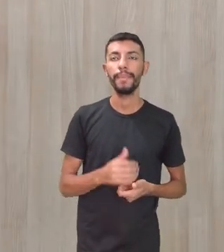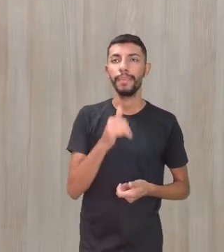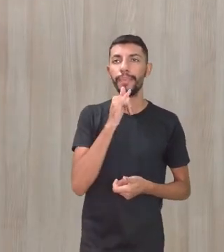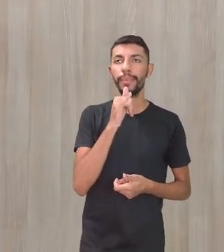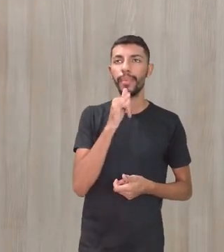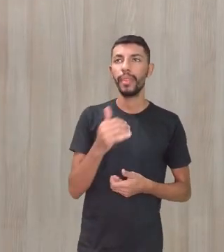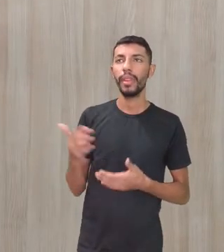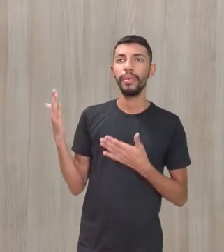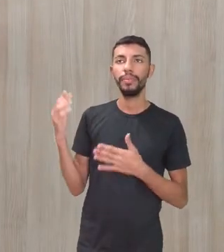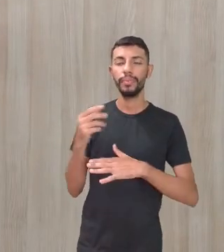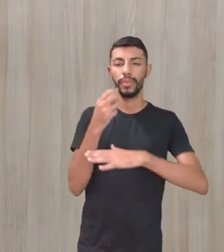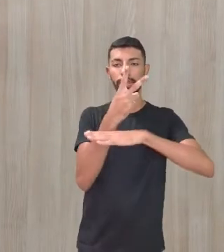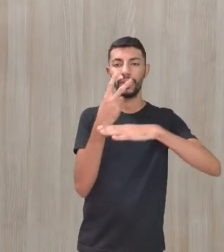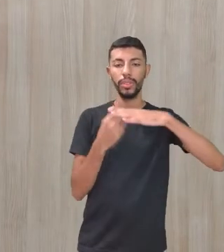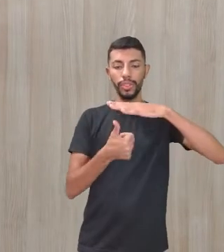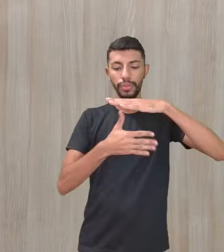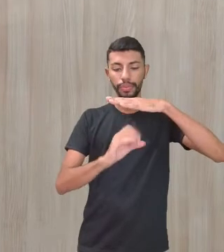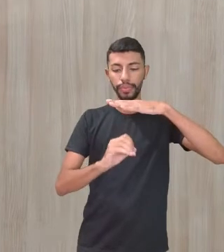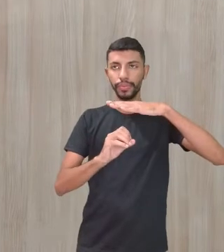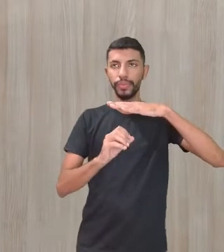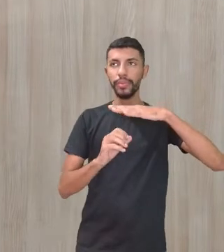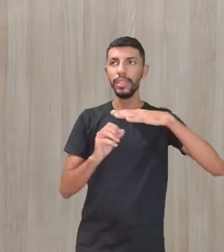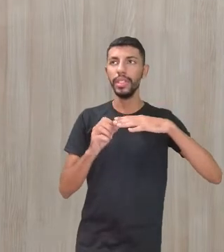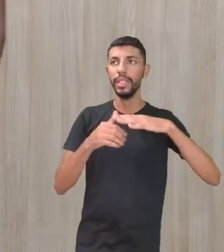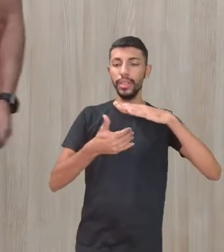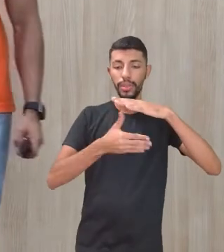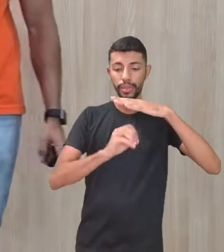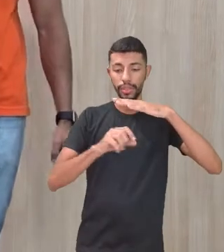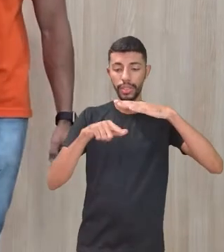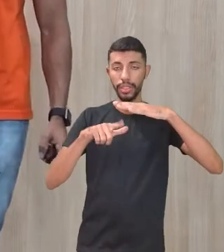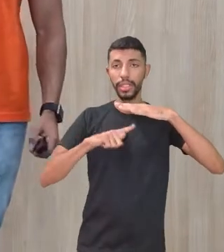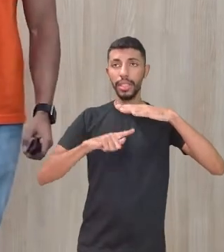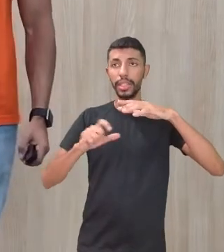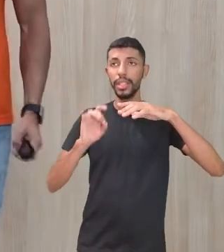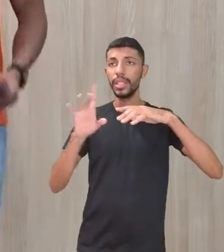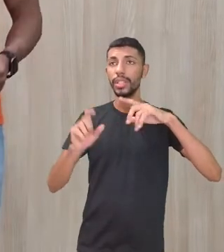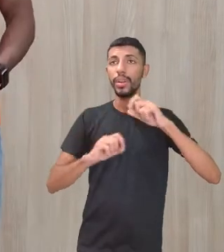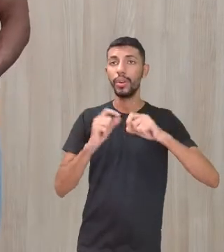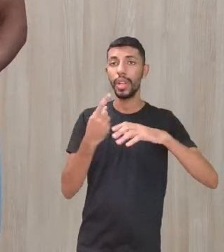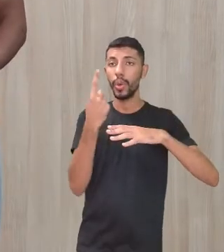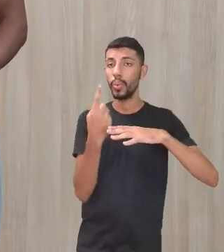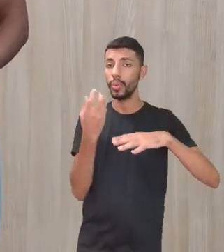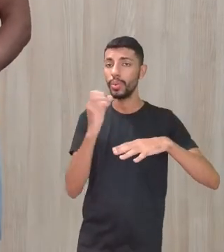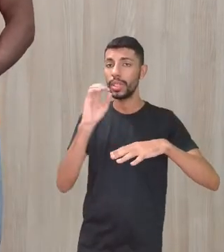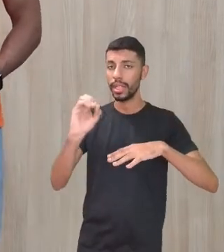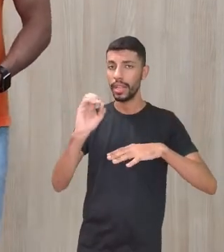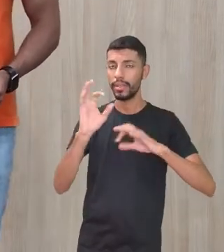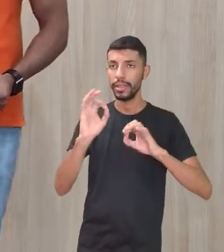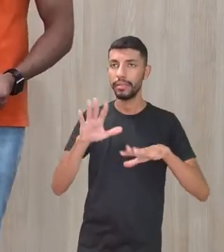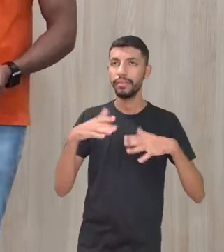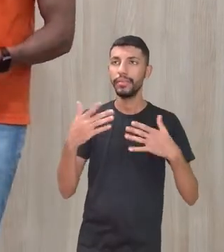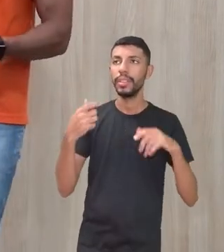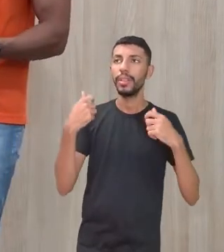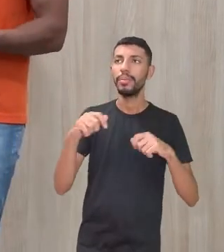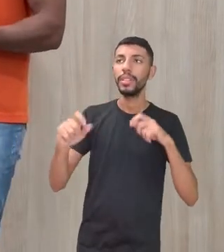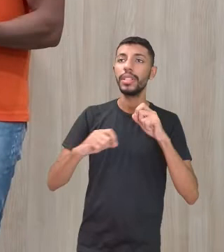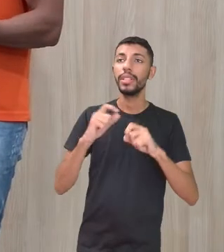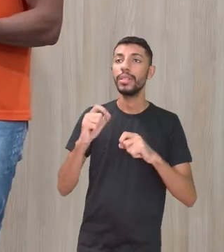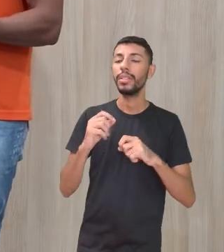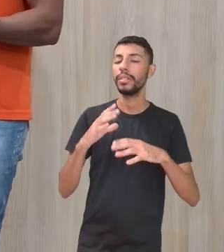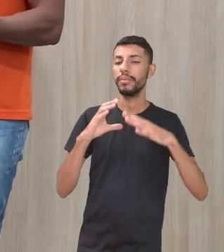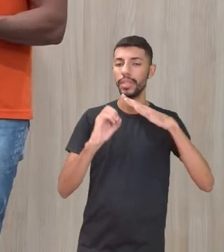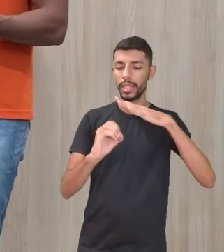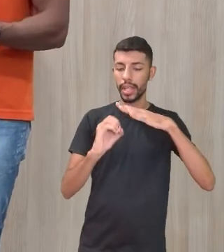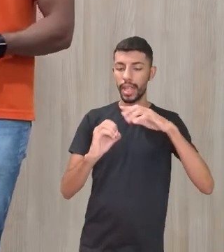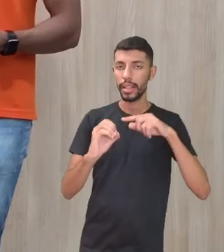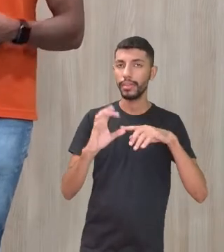ó, 2 sobre 10, tá? O 10, ele tem apenas um zerinho lá embaixo. Então, eu tenho que esse zerinho lá